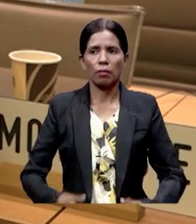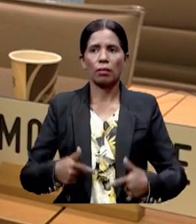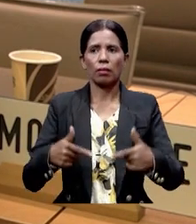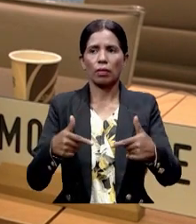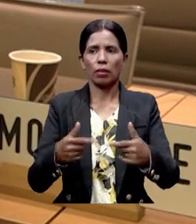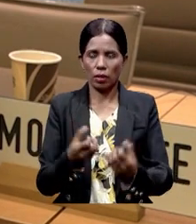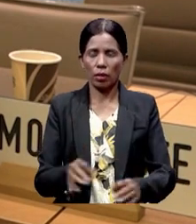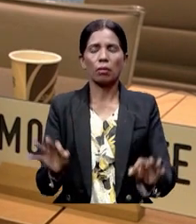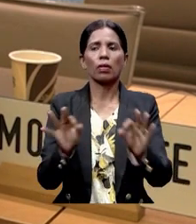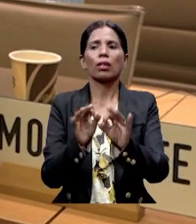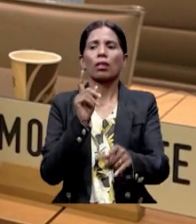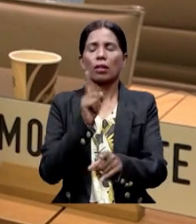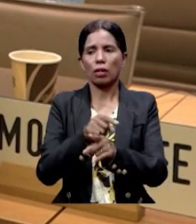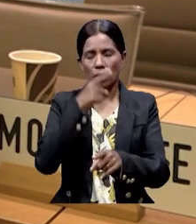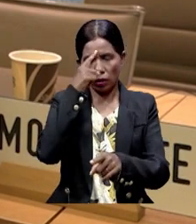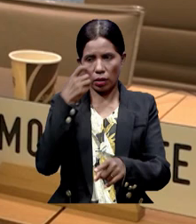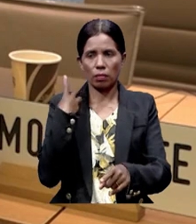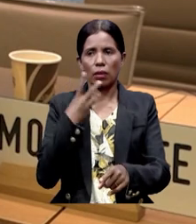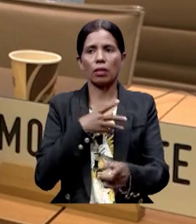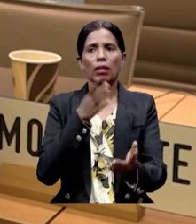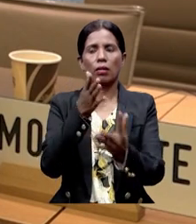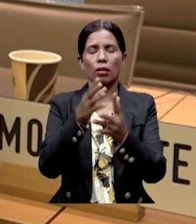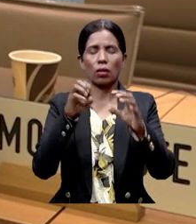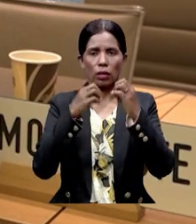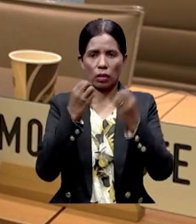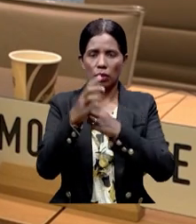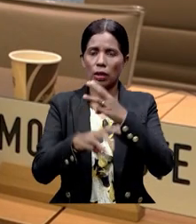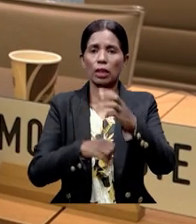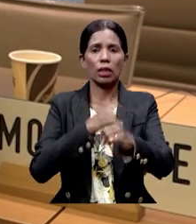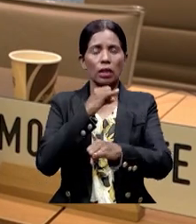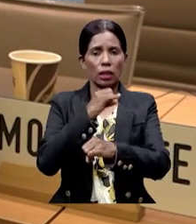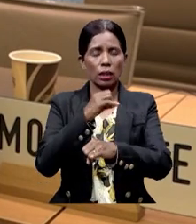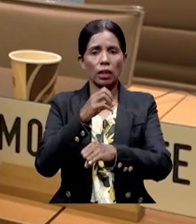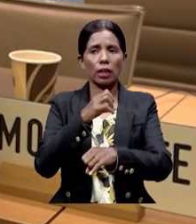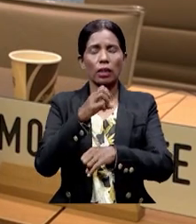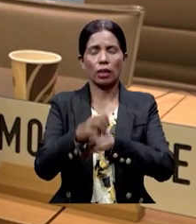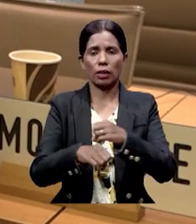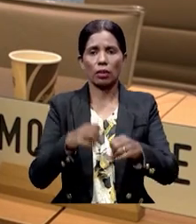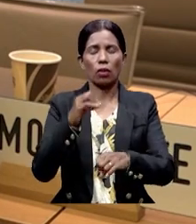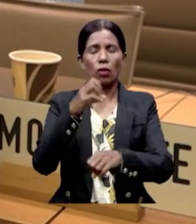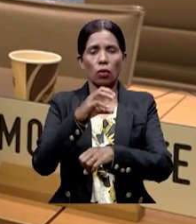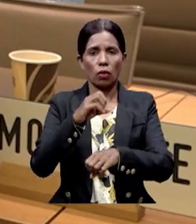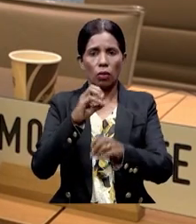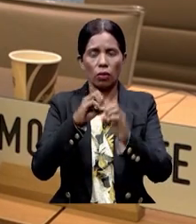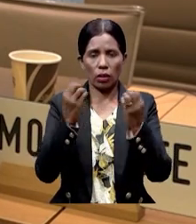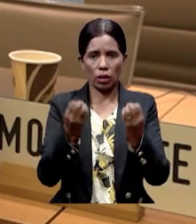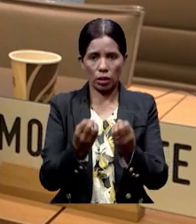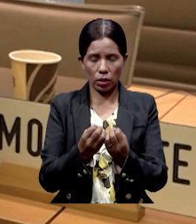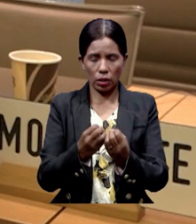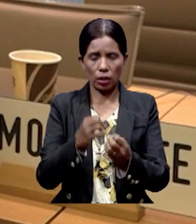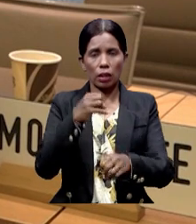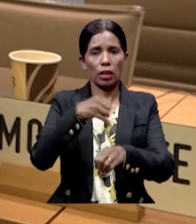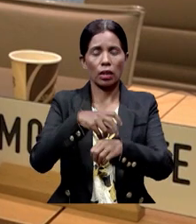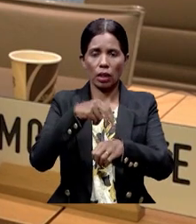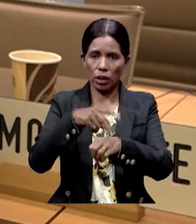irané importante tebes tamba ita tama e a organização internacional de an cada que ita respeita regras